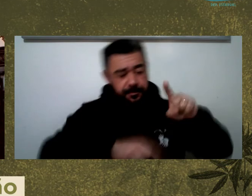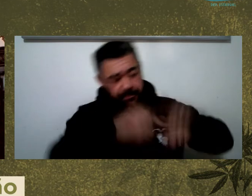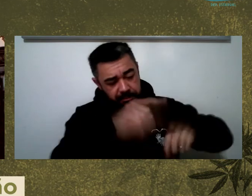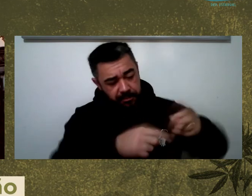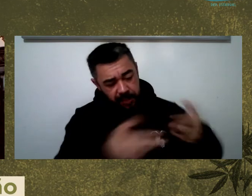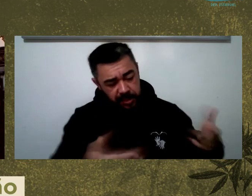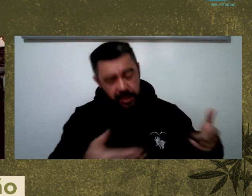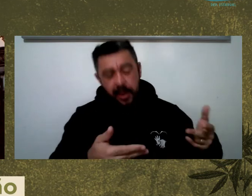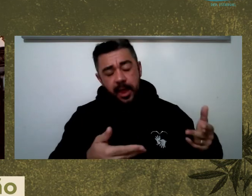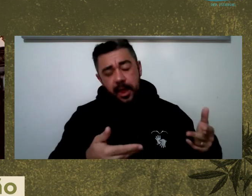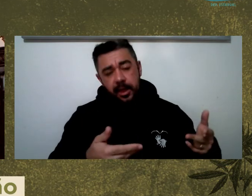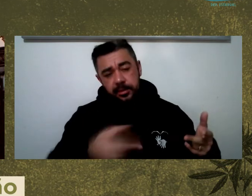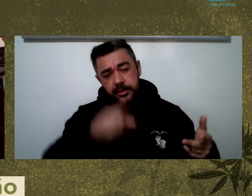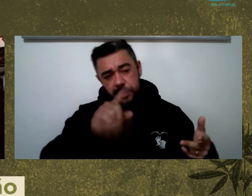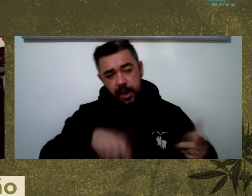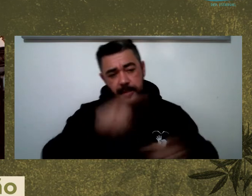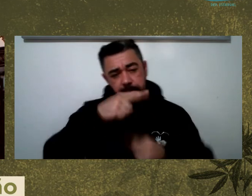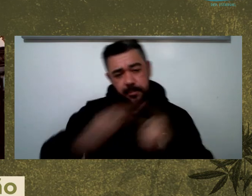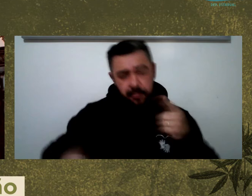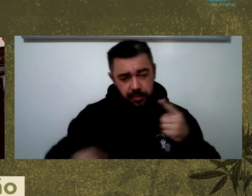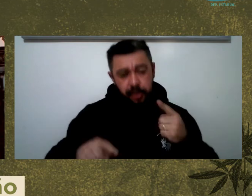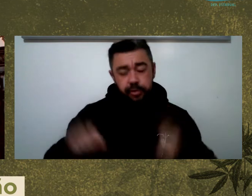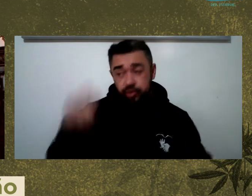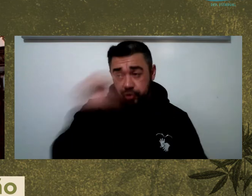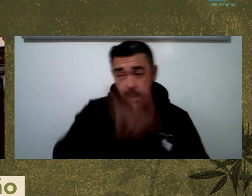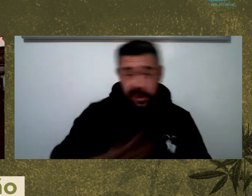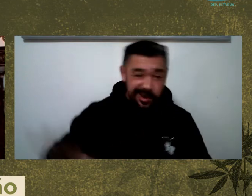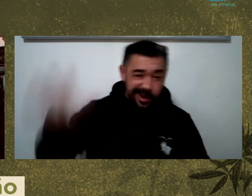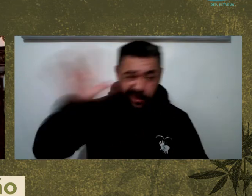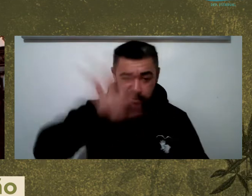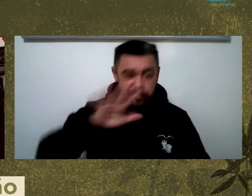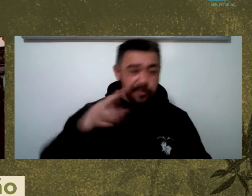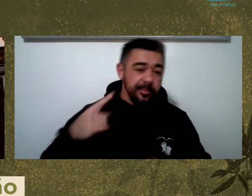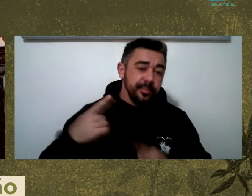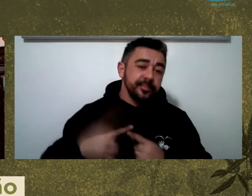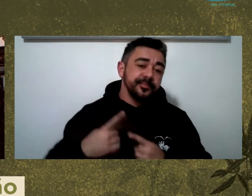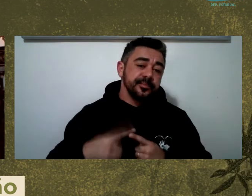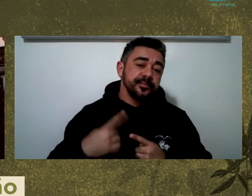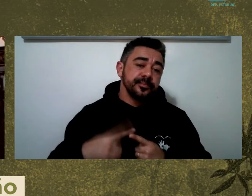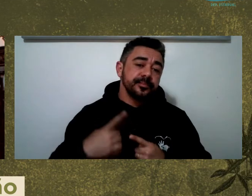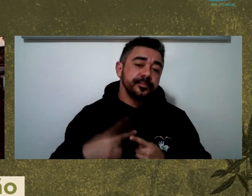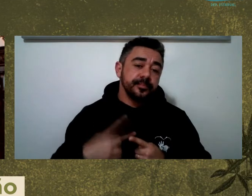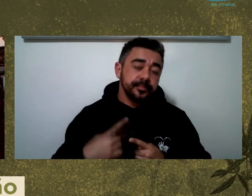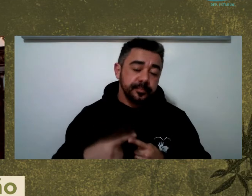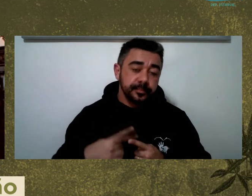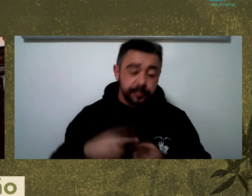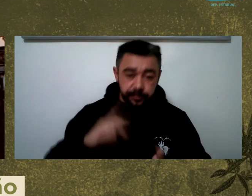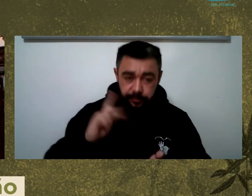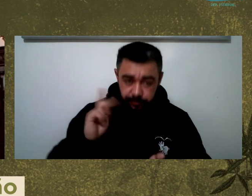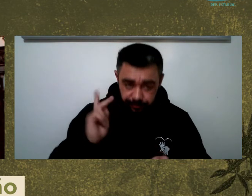modo mais generalizado, porque, na verdade,